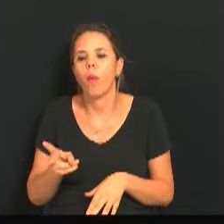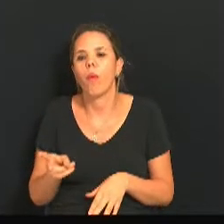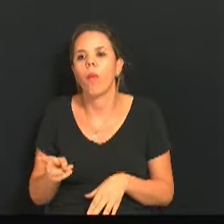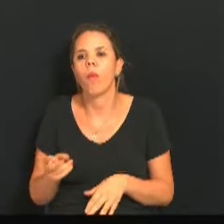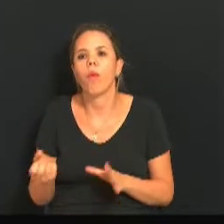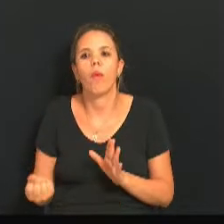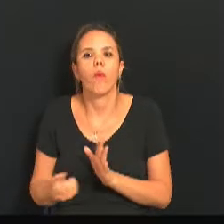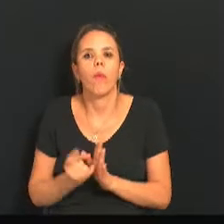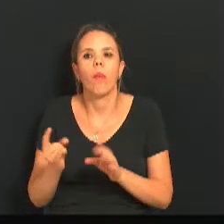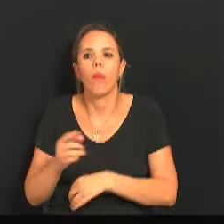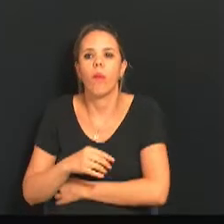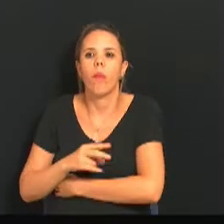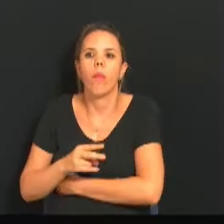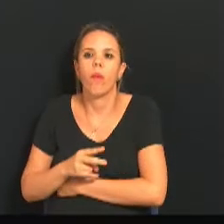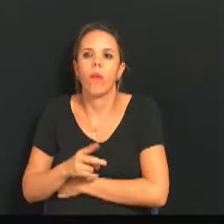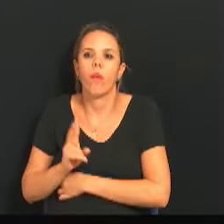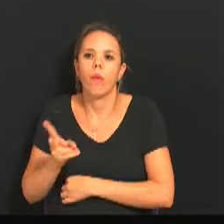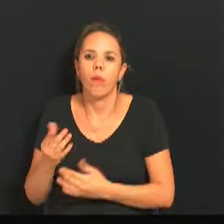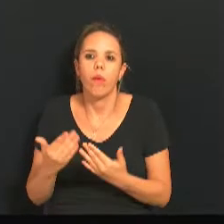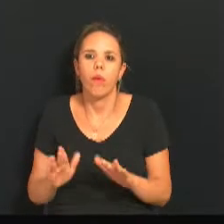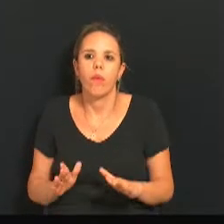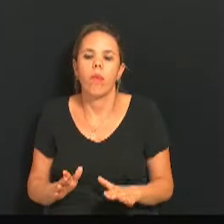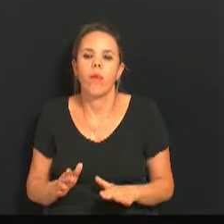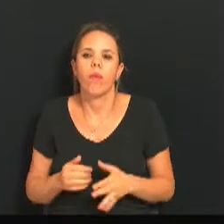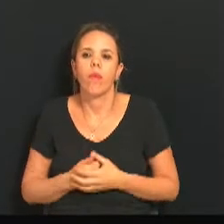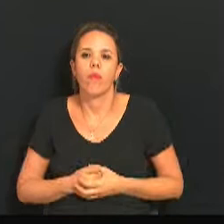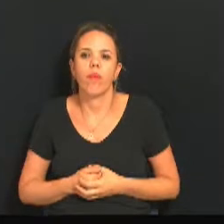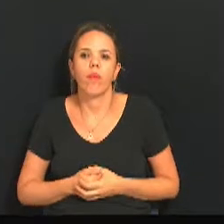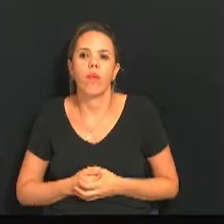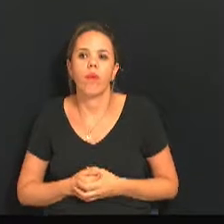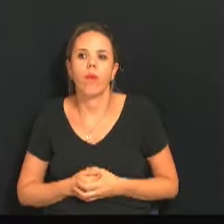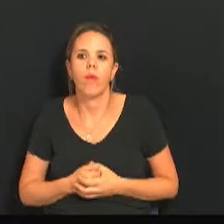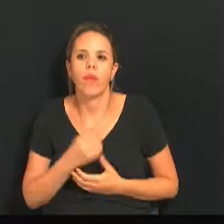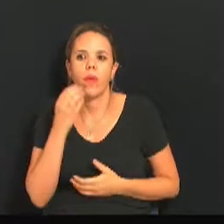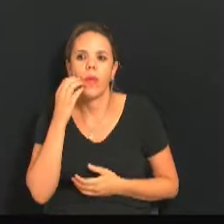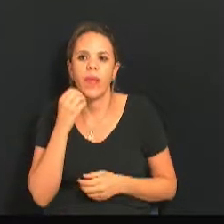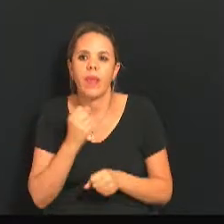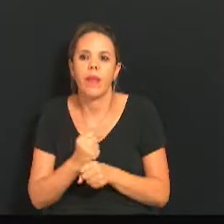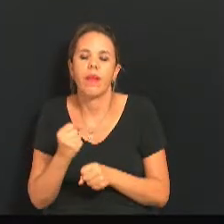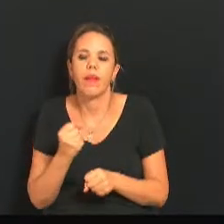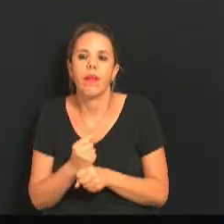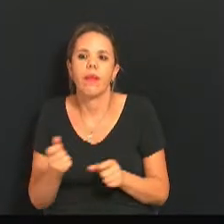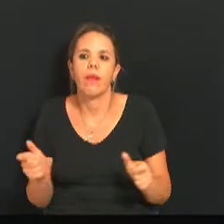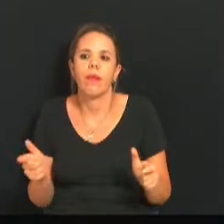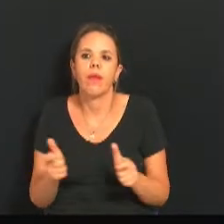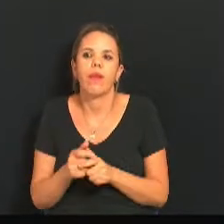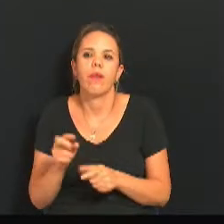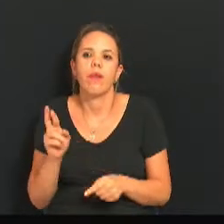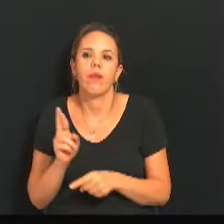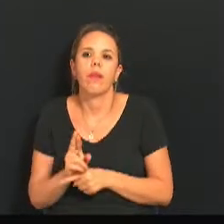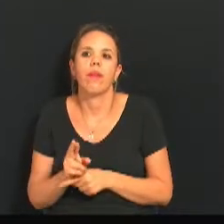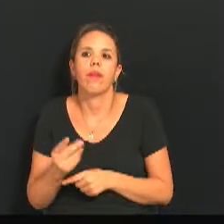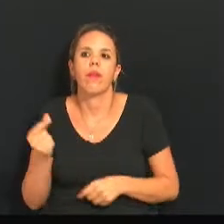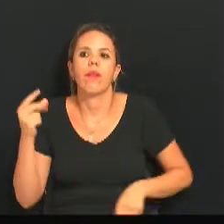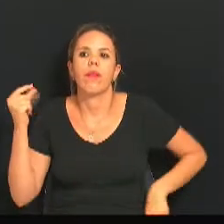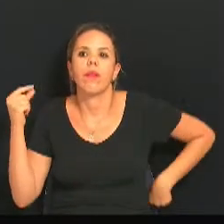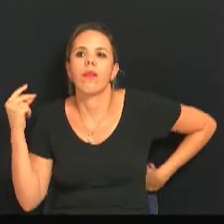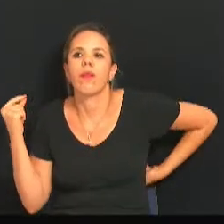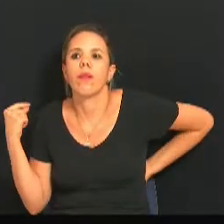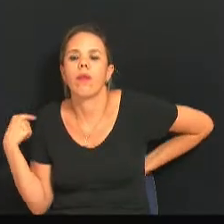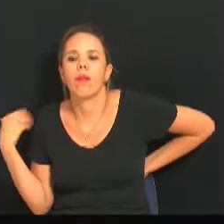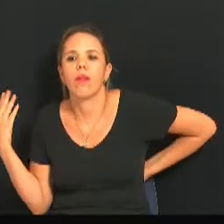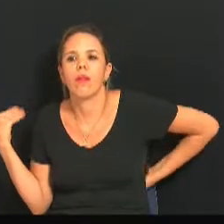ela não deixou desistir no meio disso referência o antigo